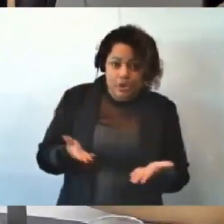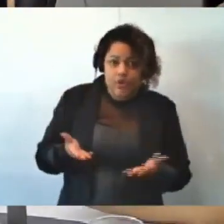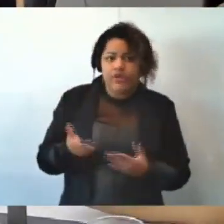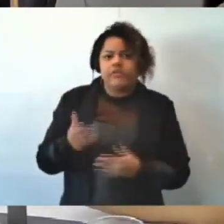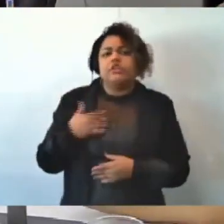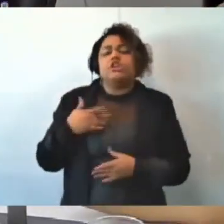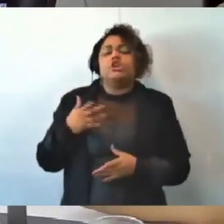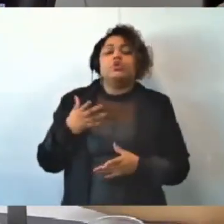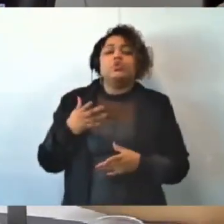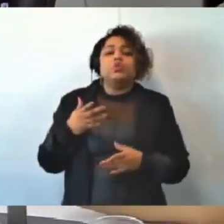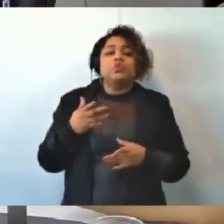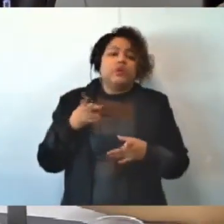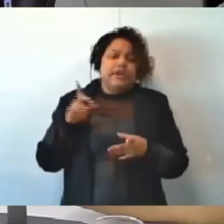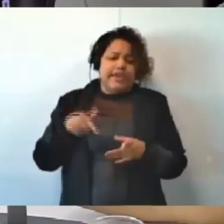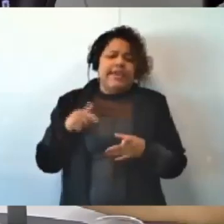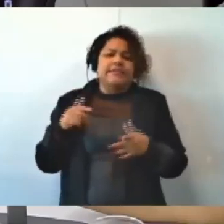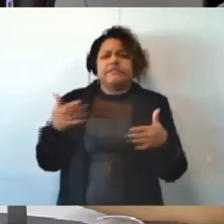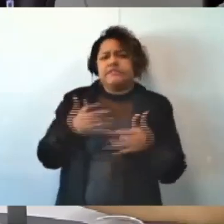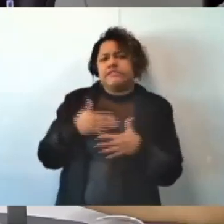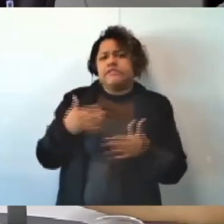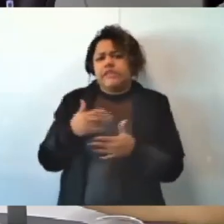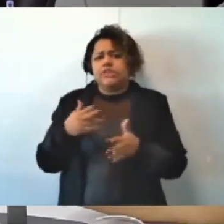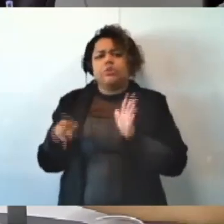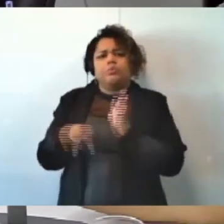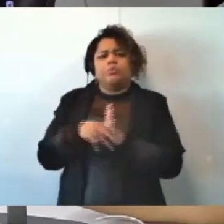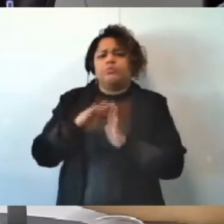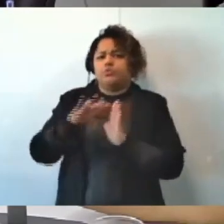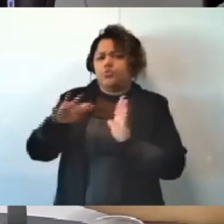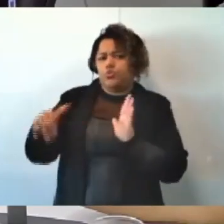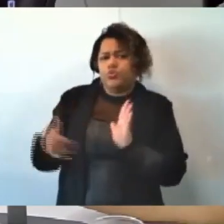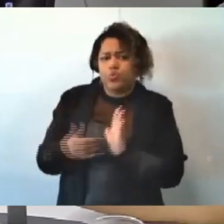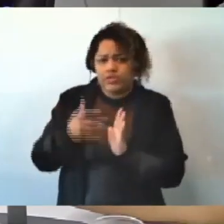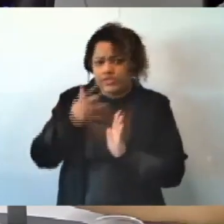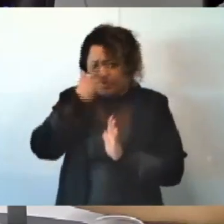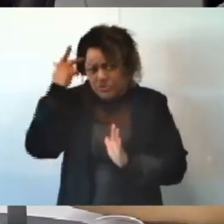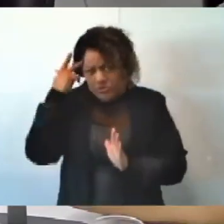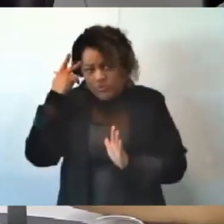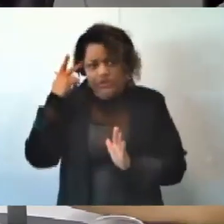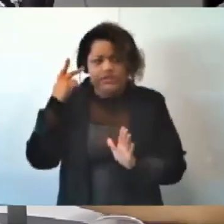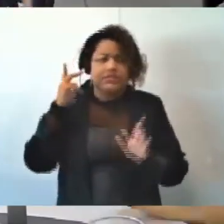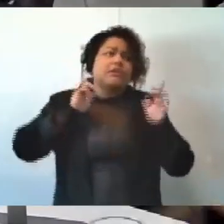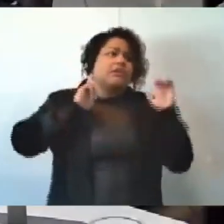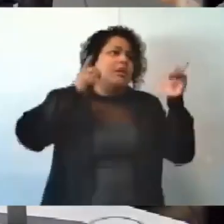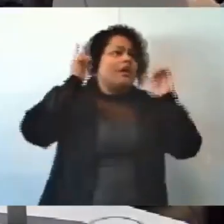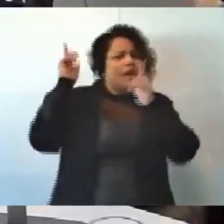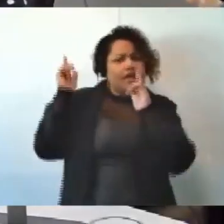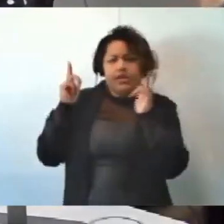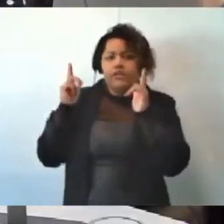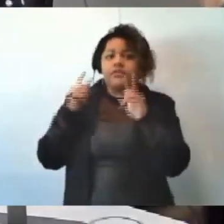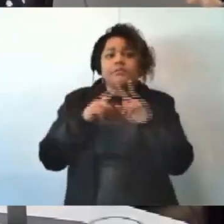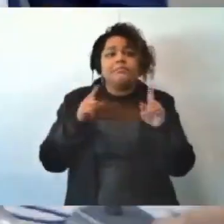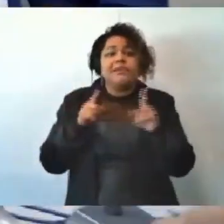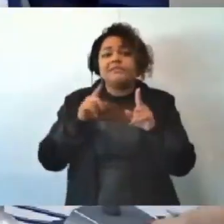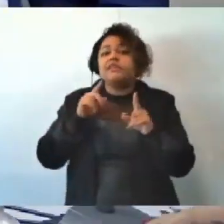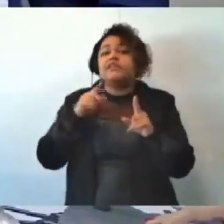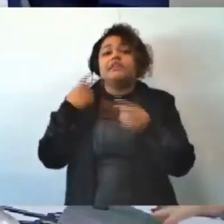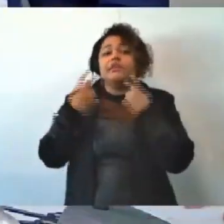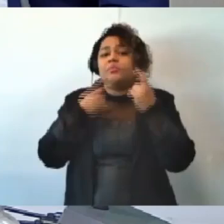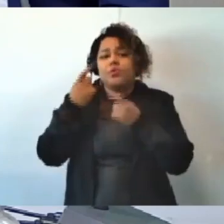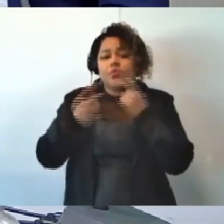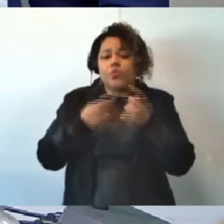e que não vai refletir a nossa realidade daqui a 1 ano, 2 anos. É isso. Obrigado,